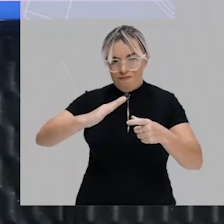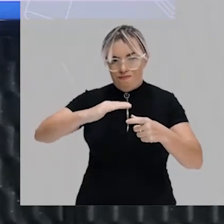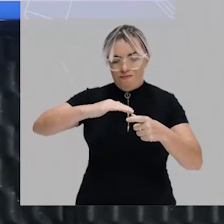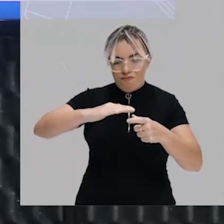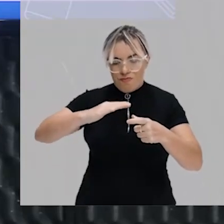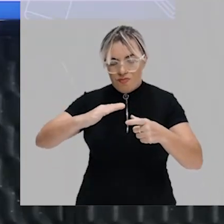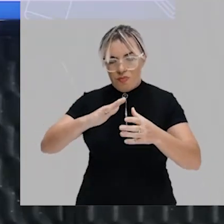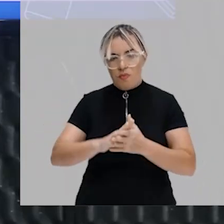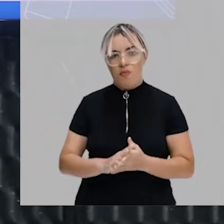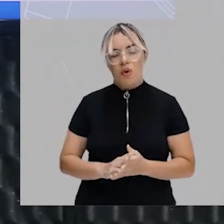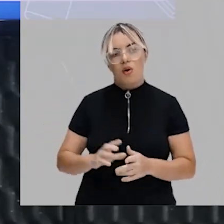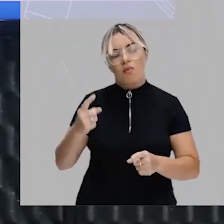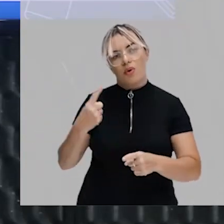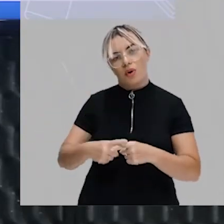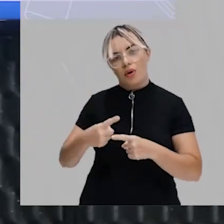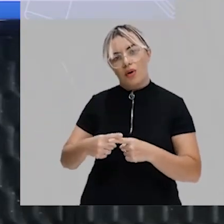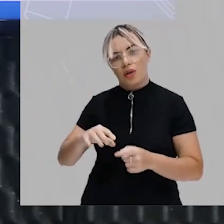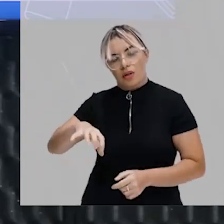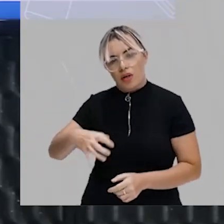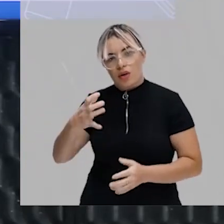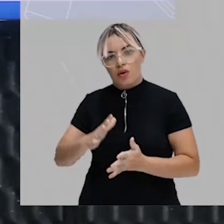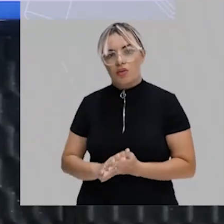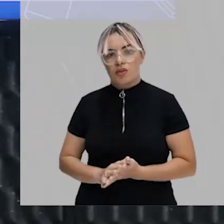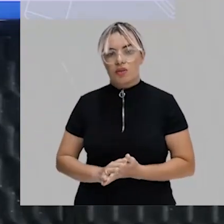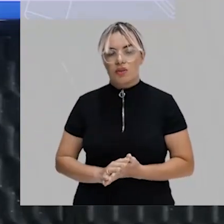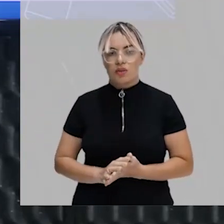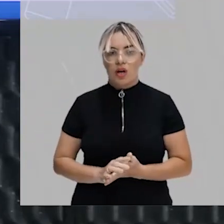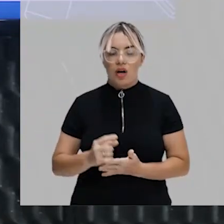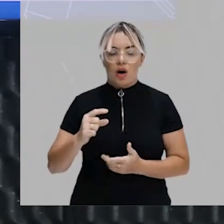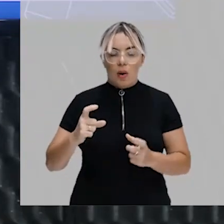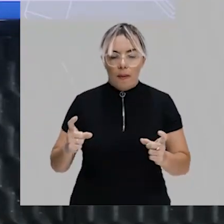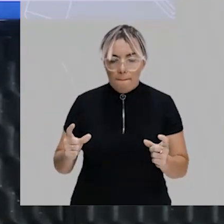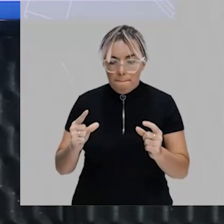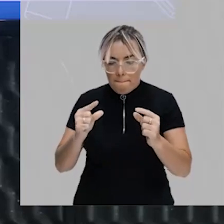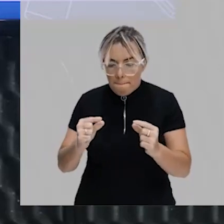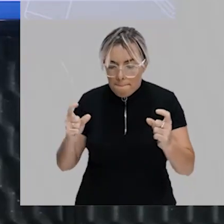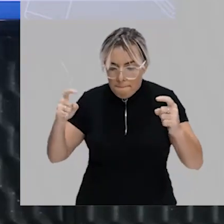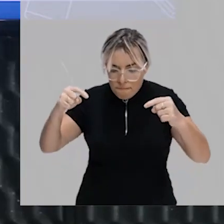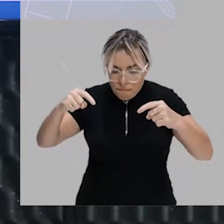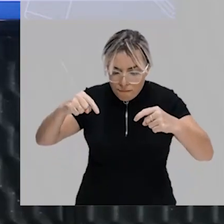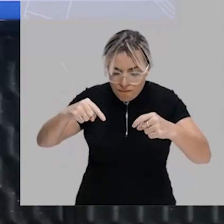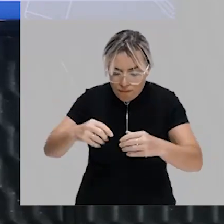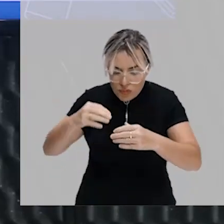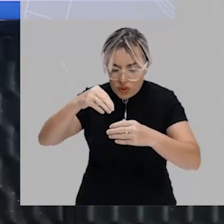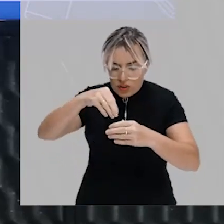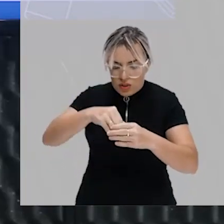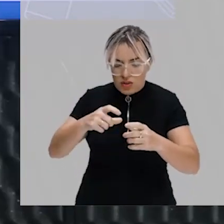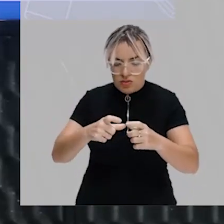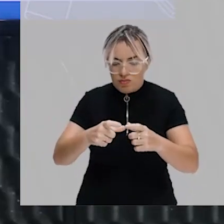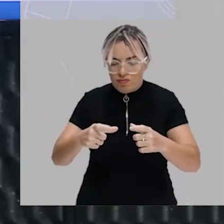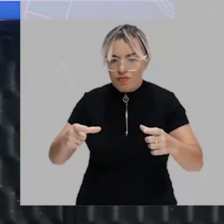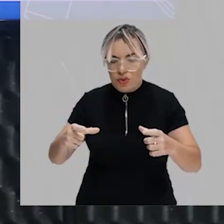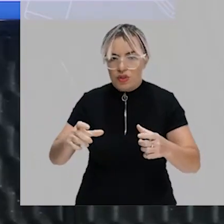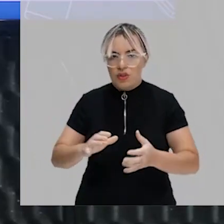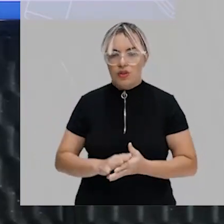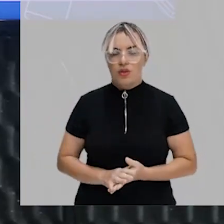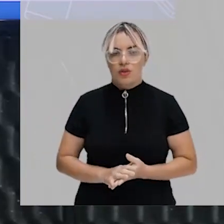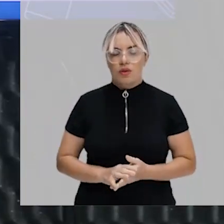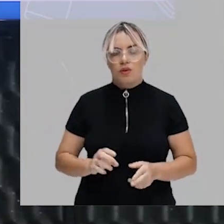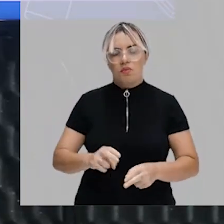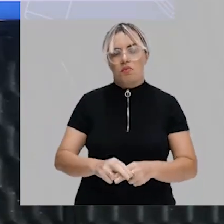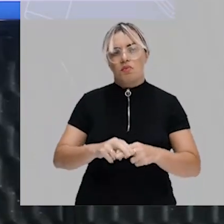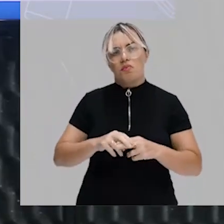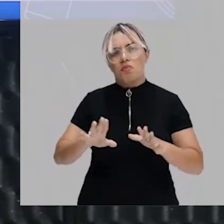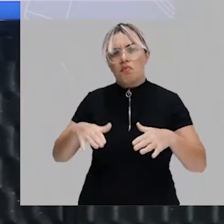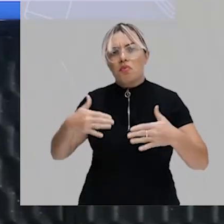contaminação por micro-organismo. Você sabe que ali está bem lacradinho, não está havendo a entrada de oxigênio. Então, por que